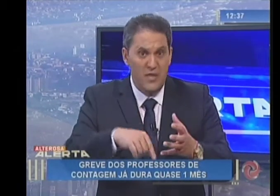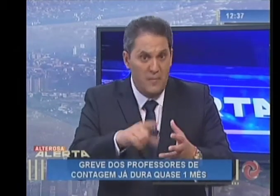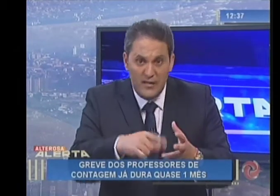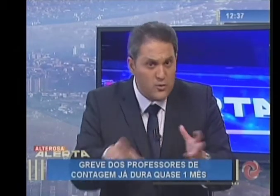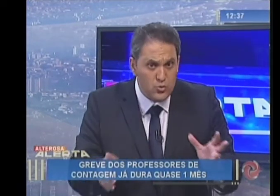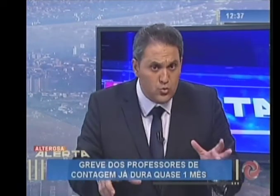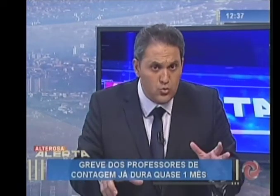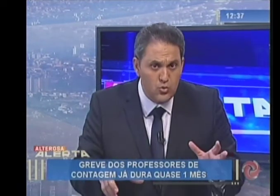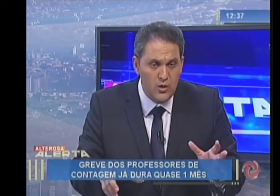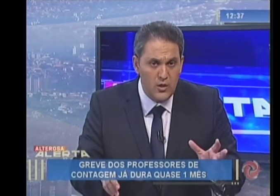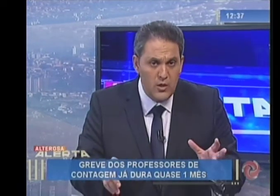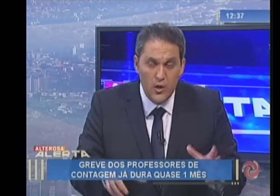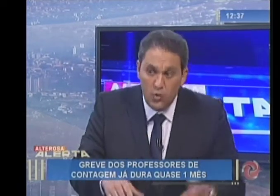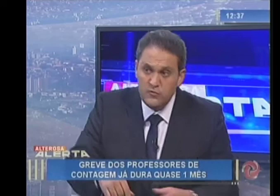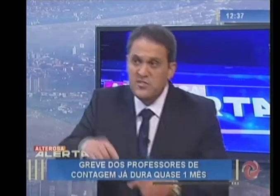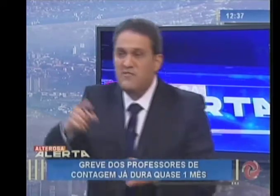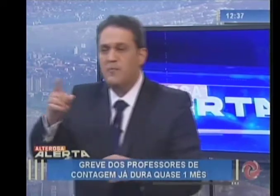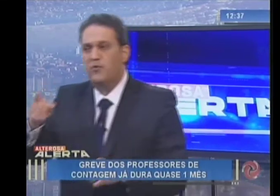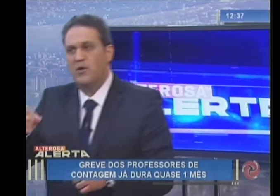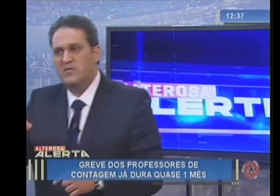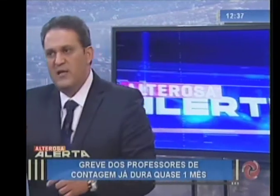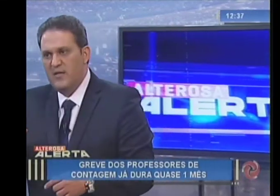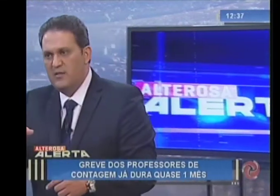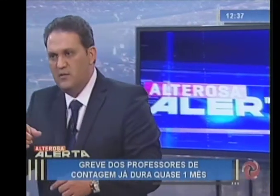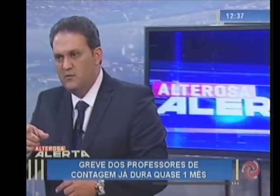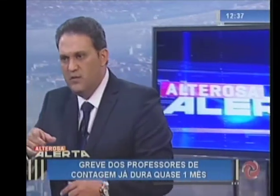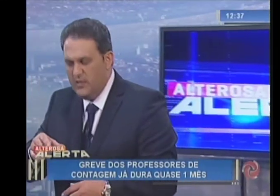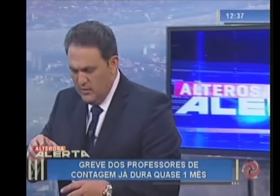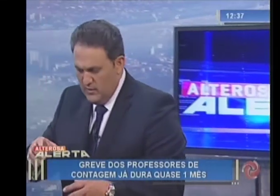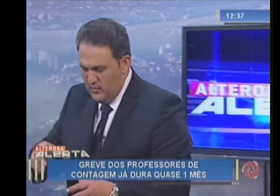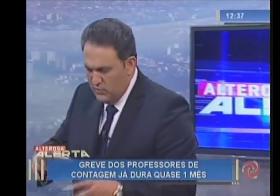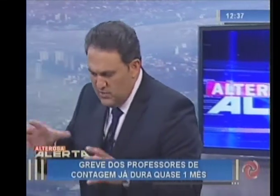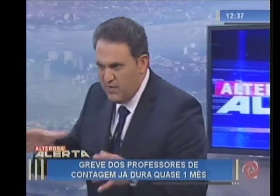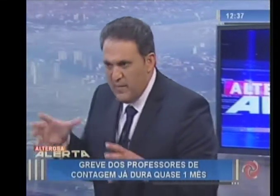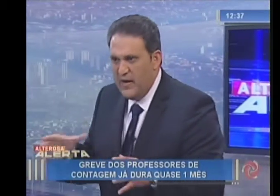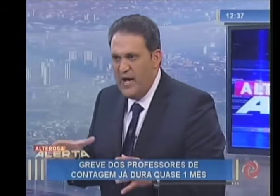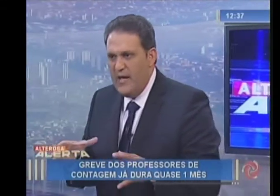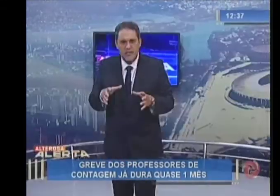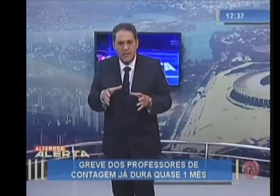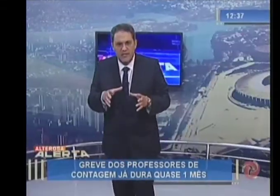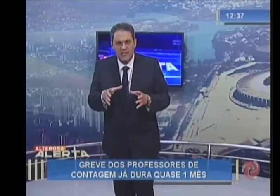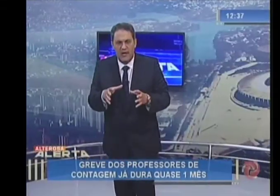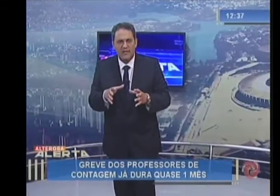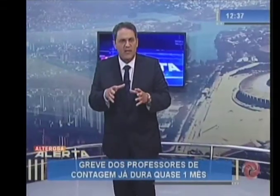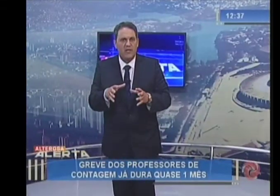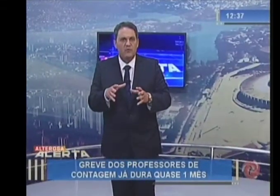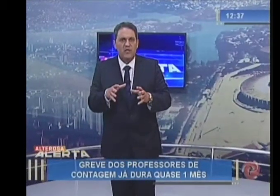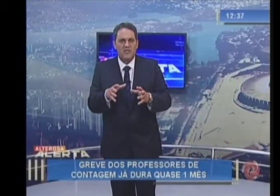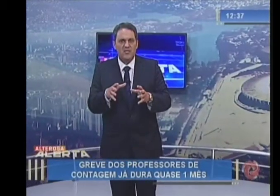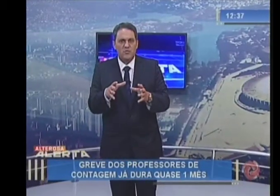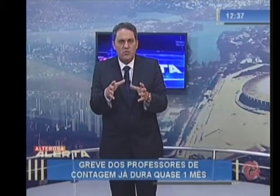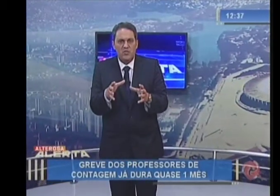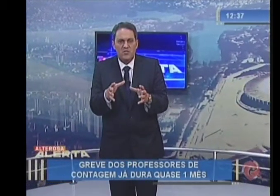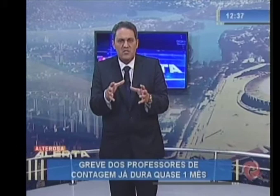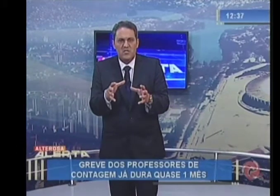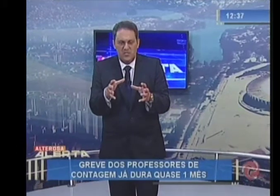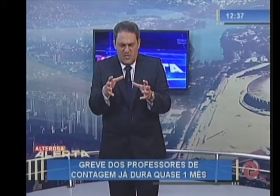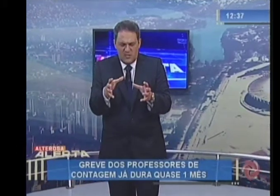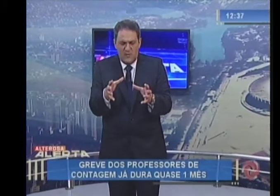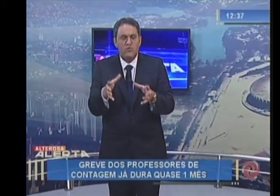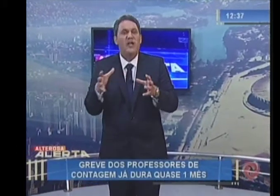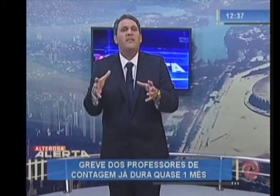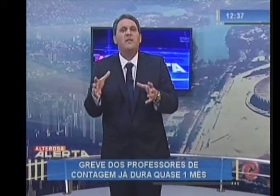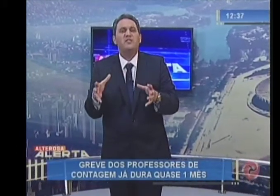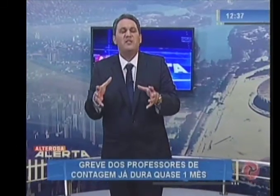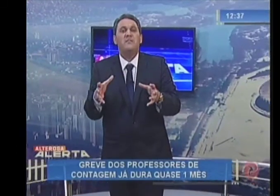e demanda isso tudo. Quando você vem para o Alterosa Alerta, você vem para cá e trata das questões que